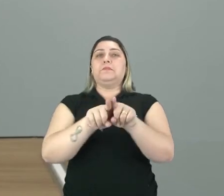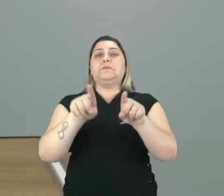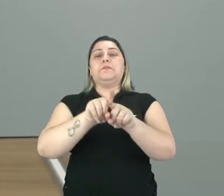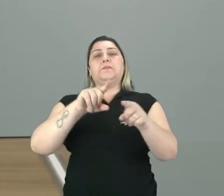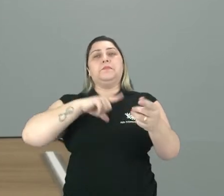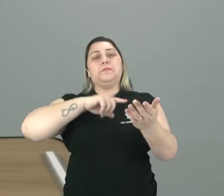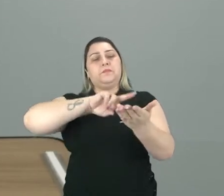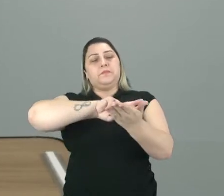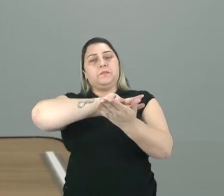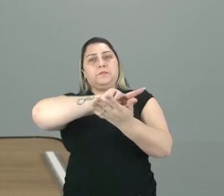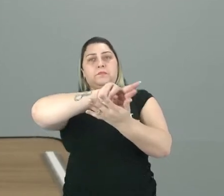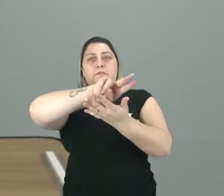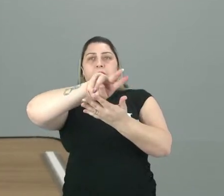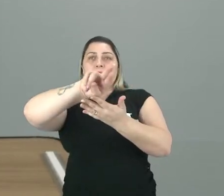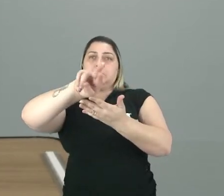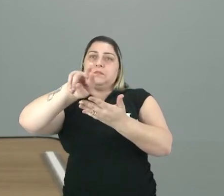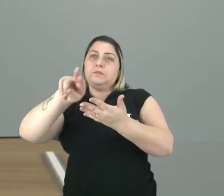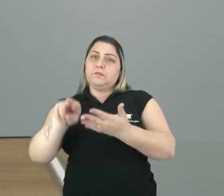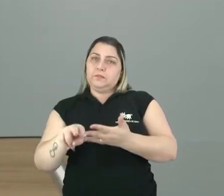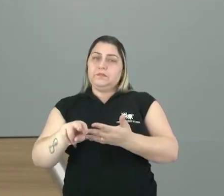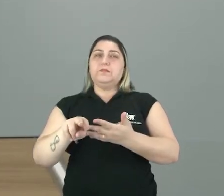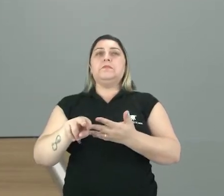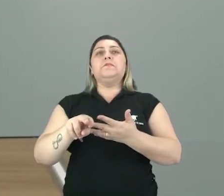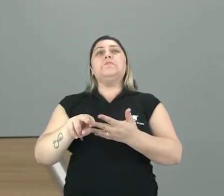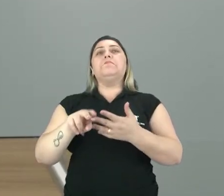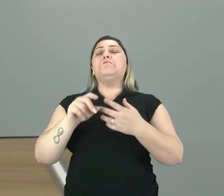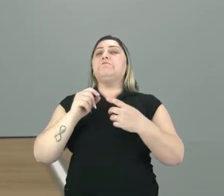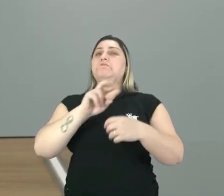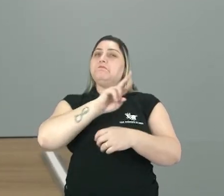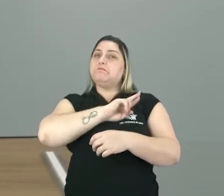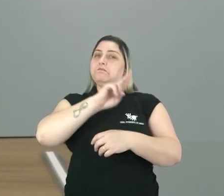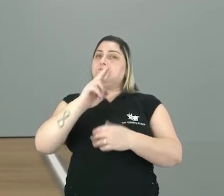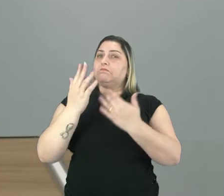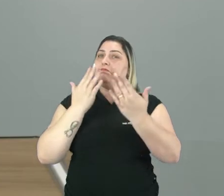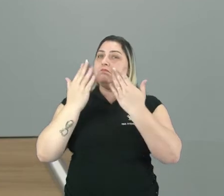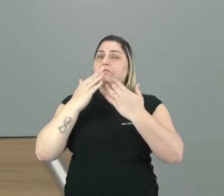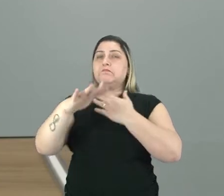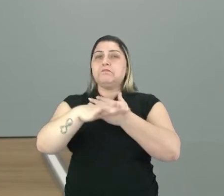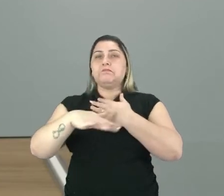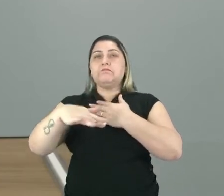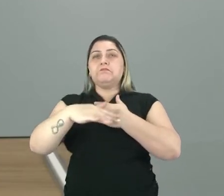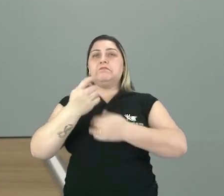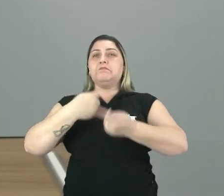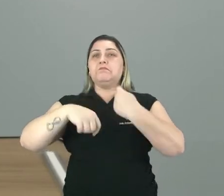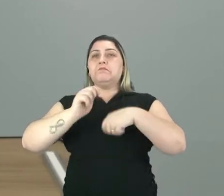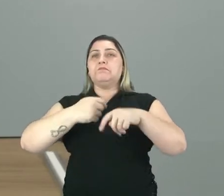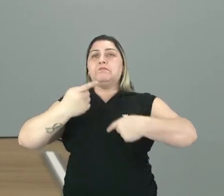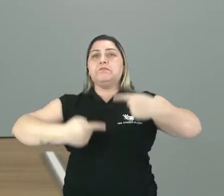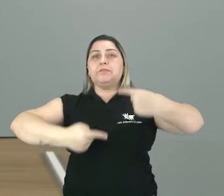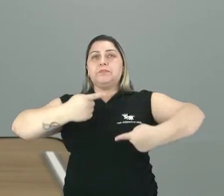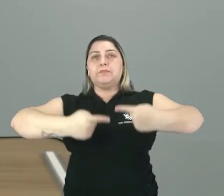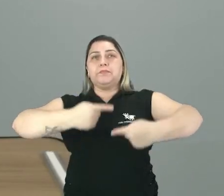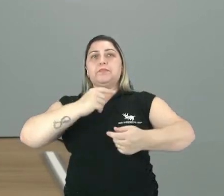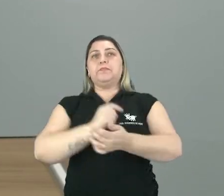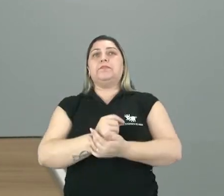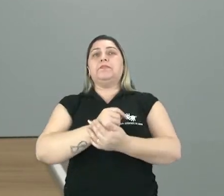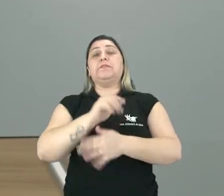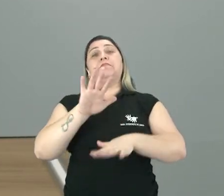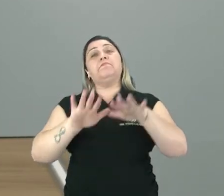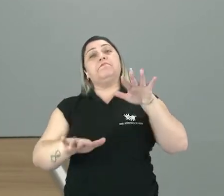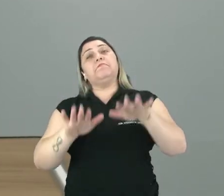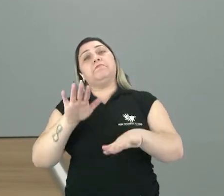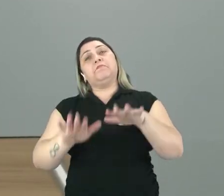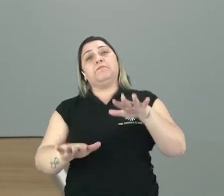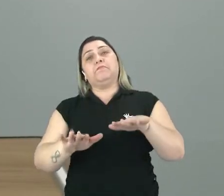motivos aí como nós vimos. Pode ser fator religioso, psicológico, social, econômico, político. Depende da razão